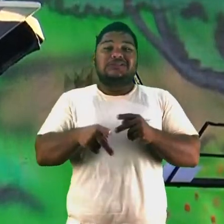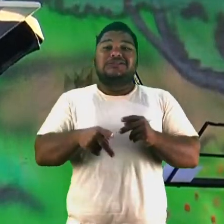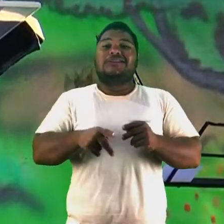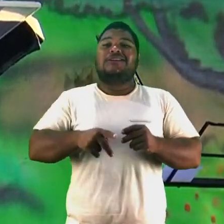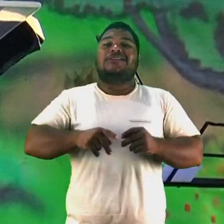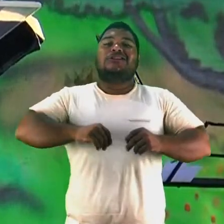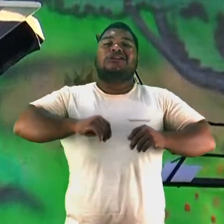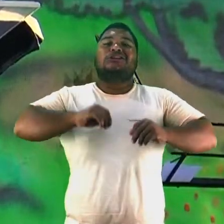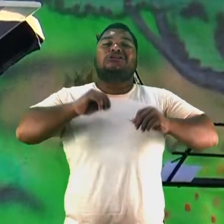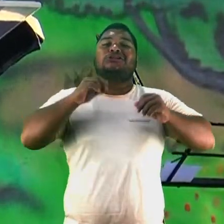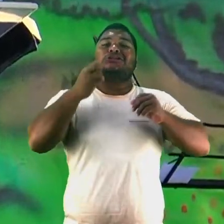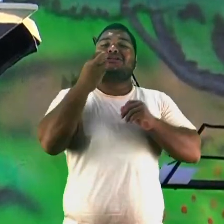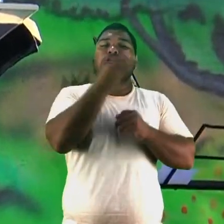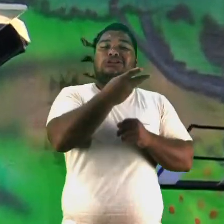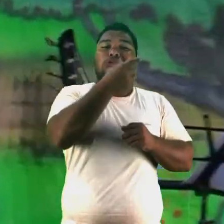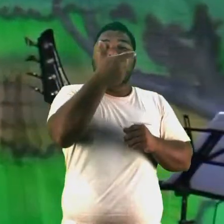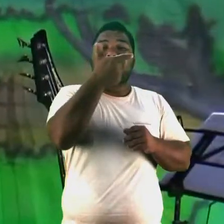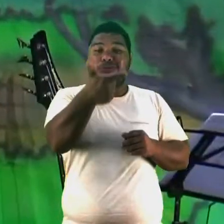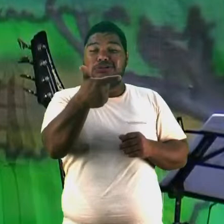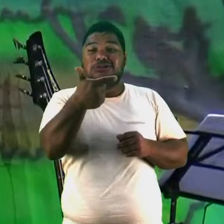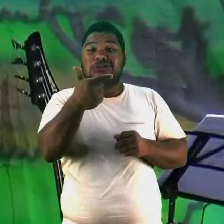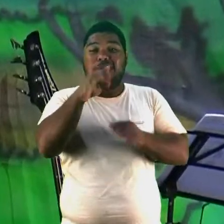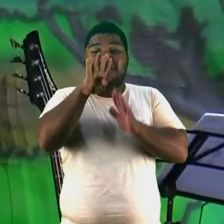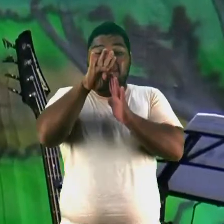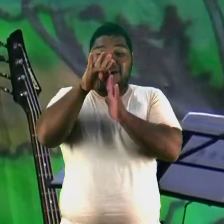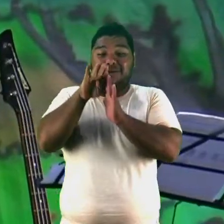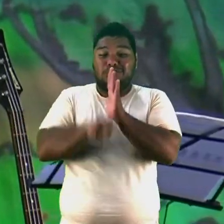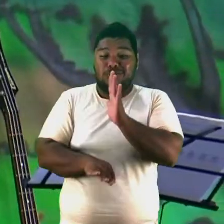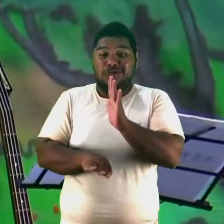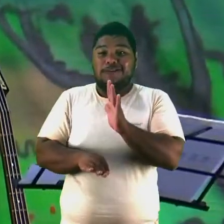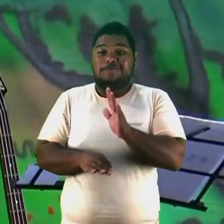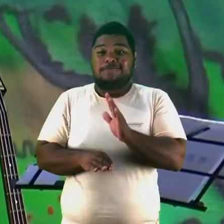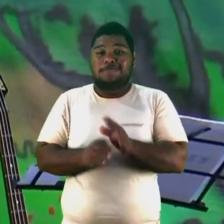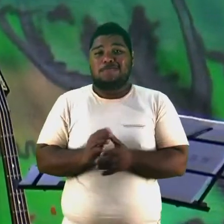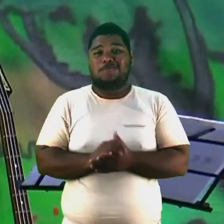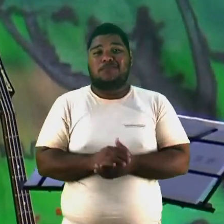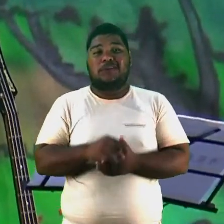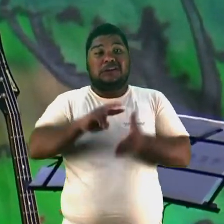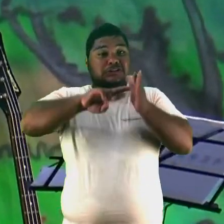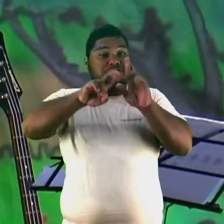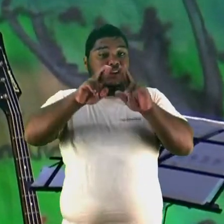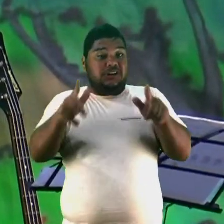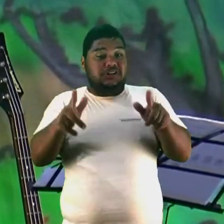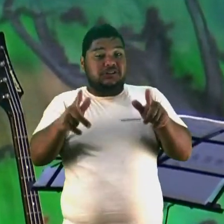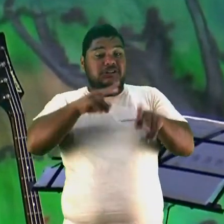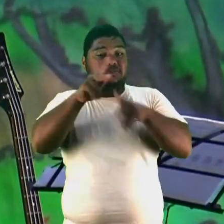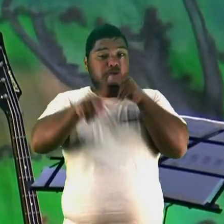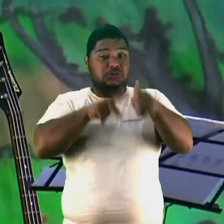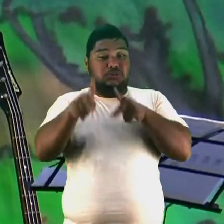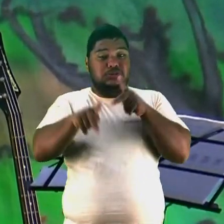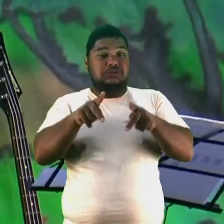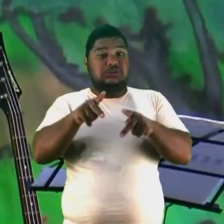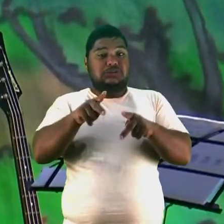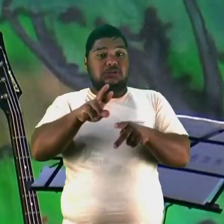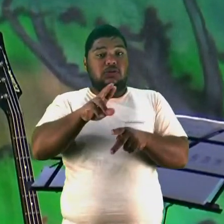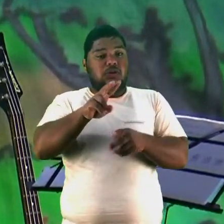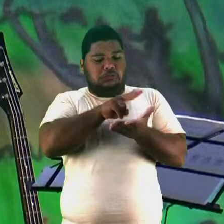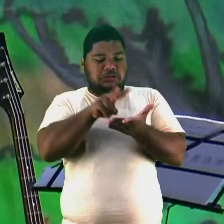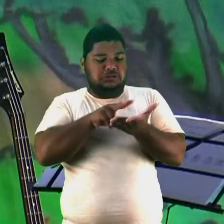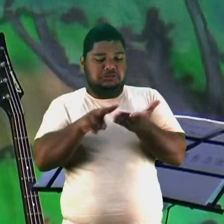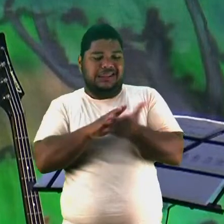32% menos problemas com a raiva do que aqueles que não liam 4 vezes por semana. Mas olha só, outro número.